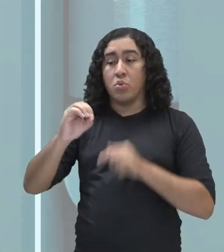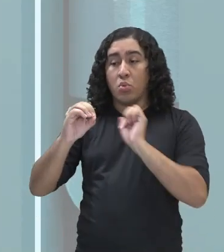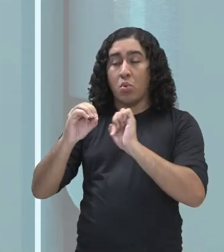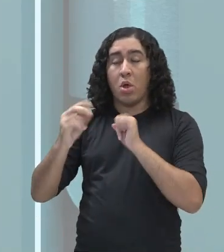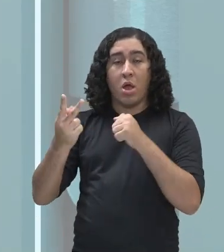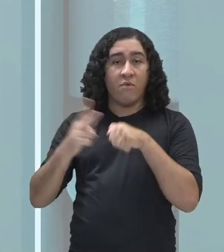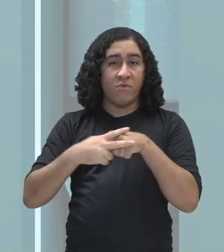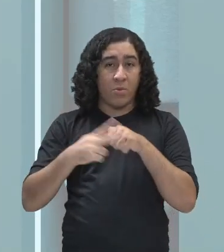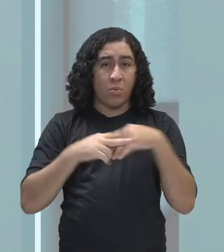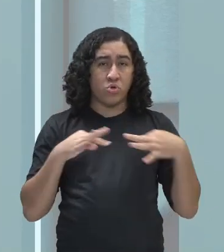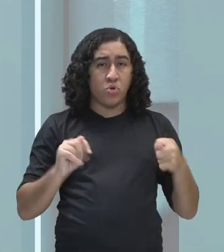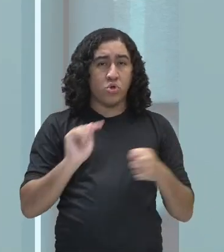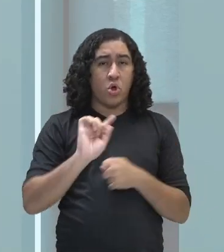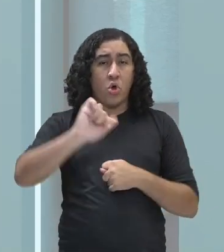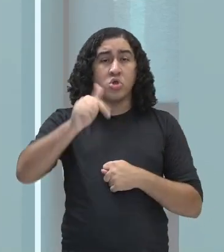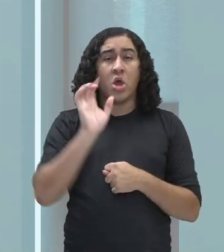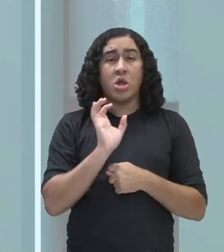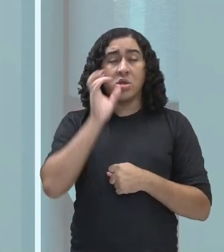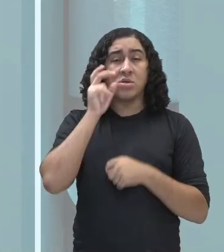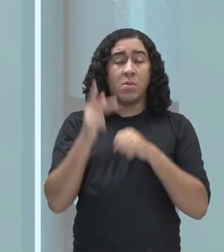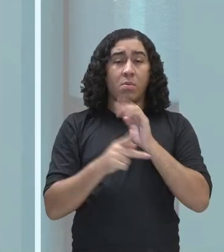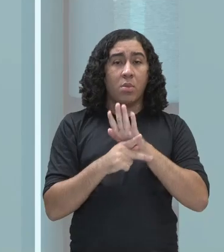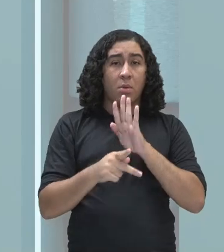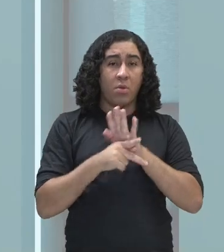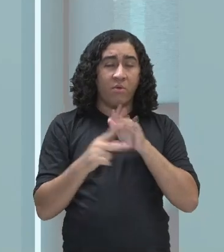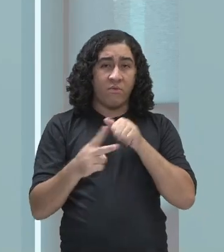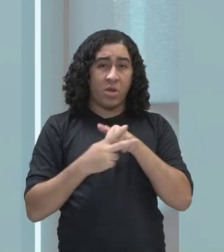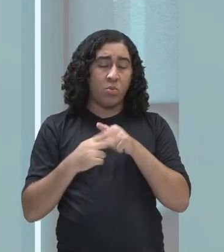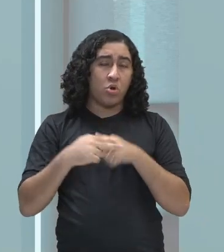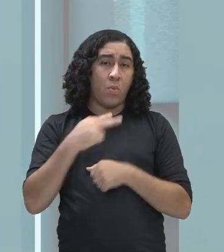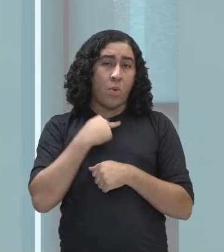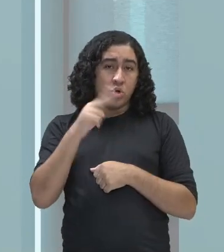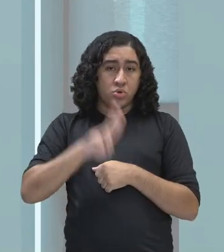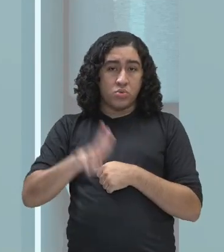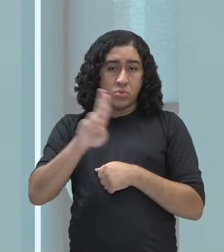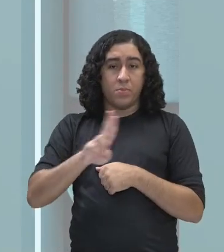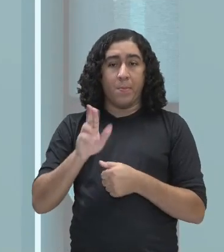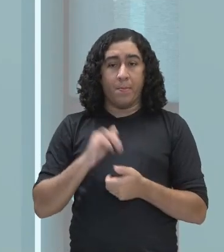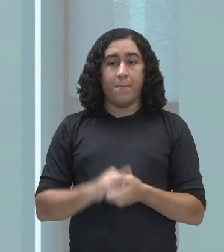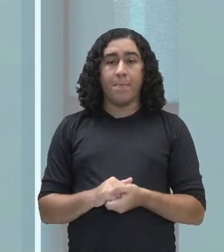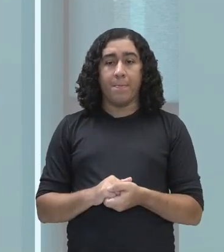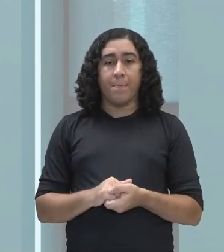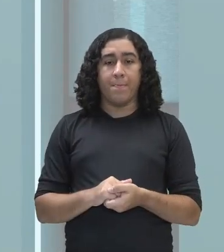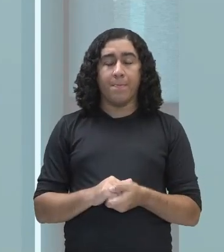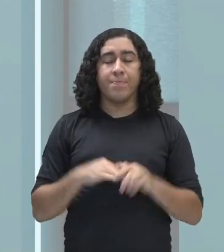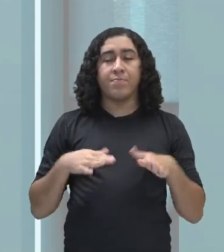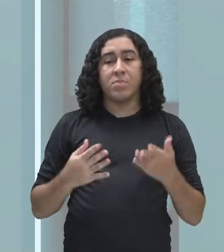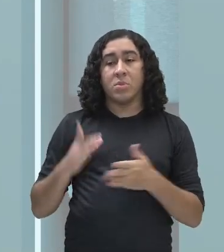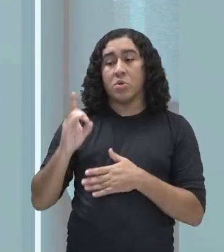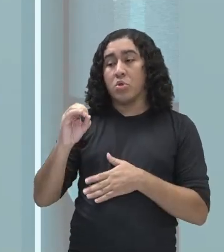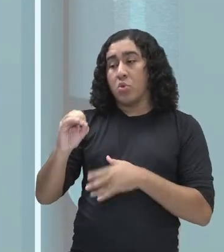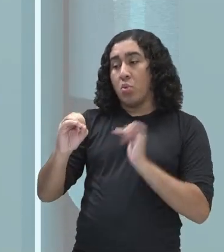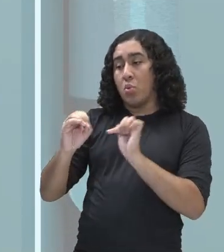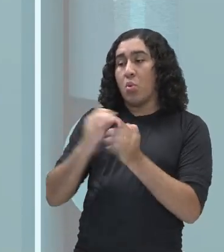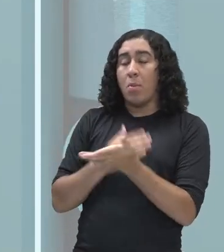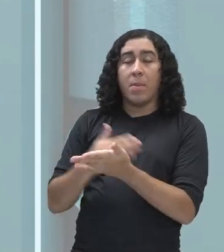outras situações em que o verbo to be não puder ser utilizado, tá bom? Então, o do no início ele não tem tradução,